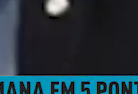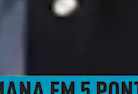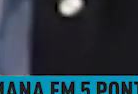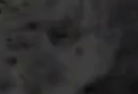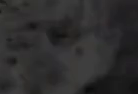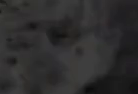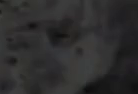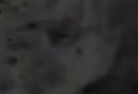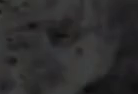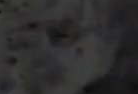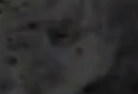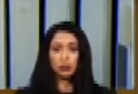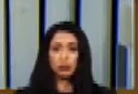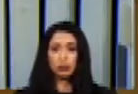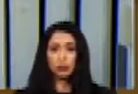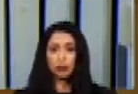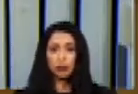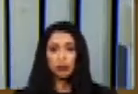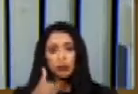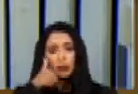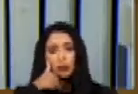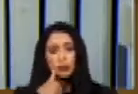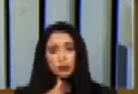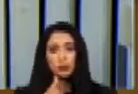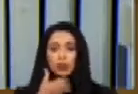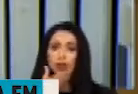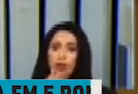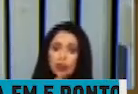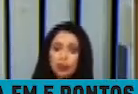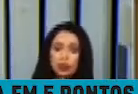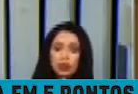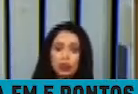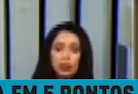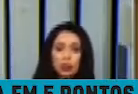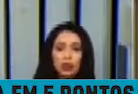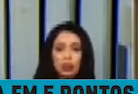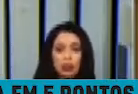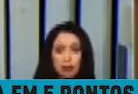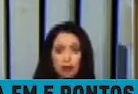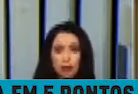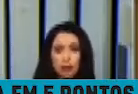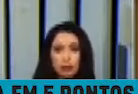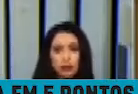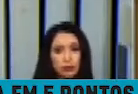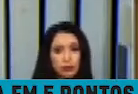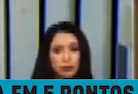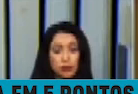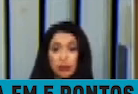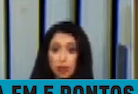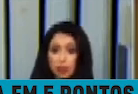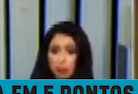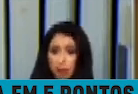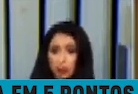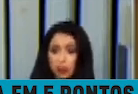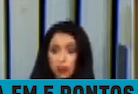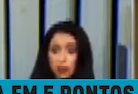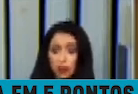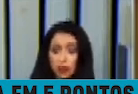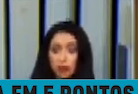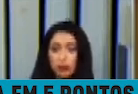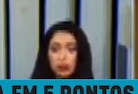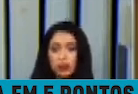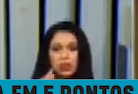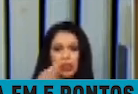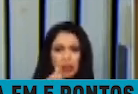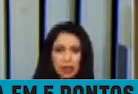razão da pandemia. Depois de um recesso em que o presidente Dias Toffoli reinou sozinho no Supremo, os outros 10